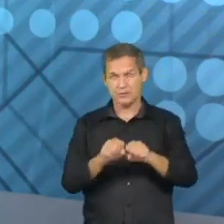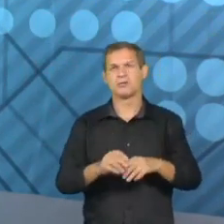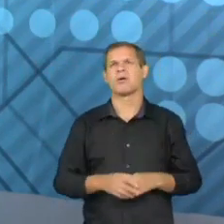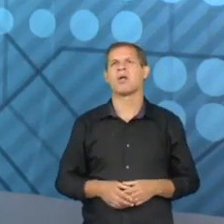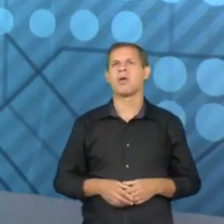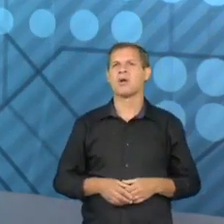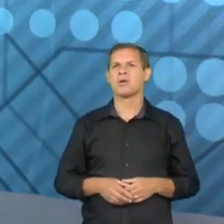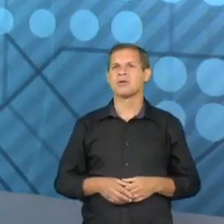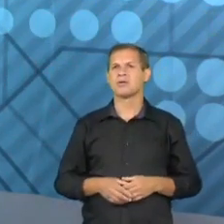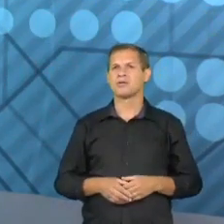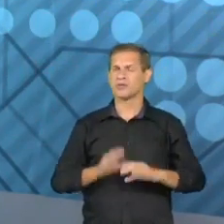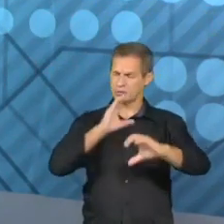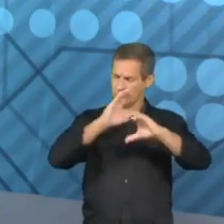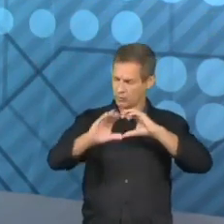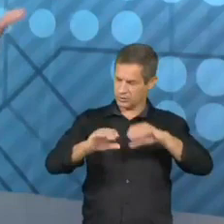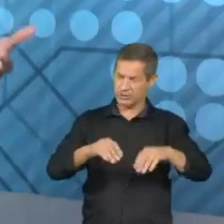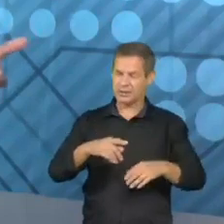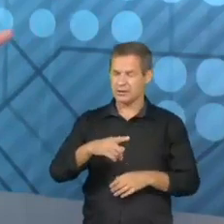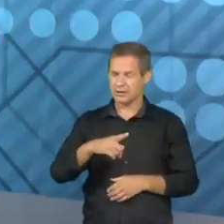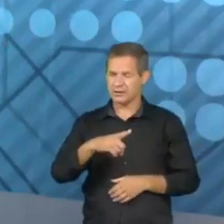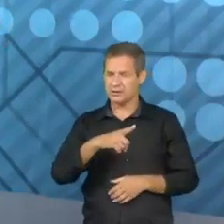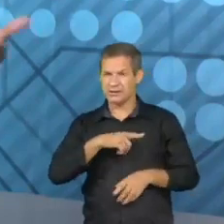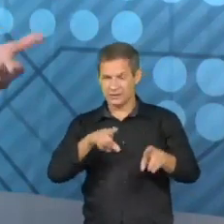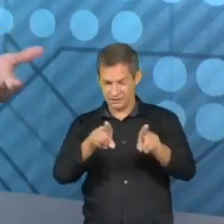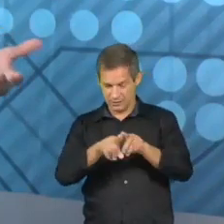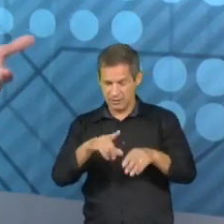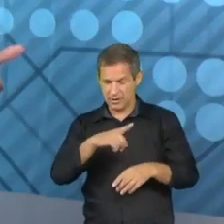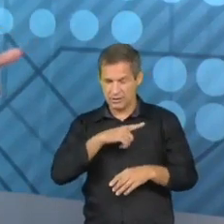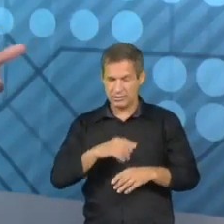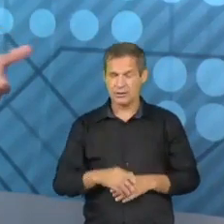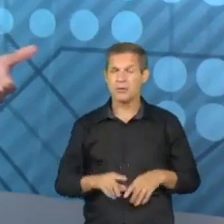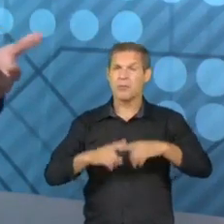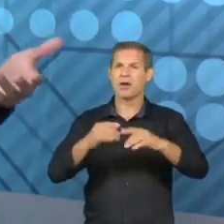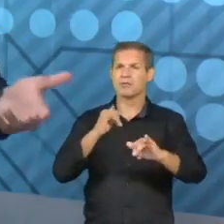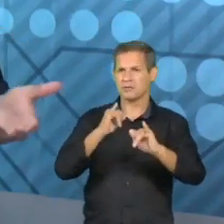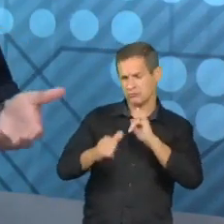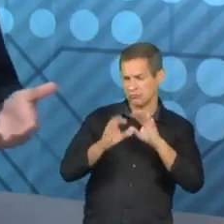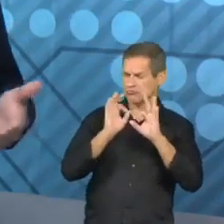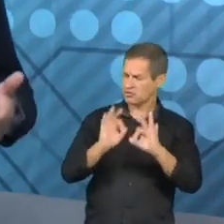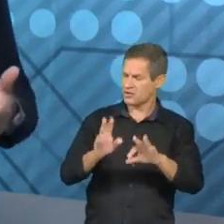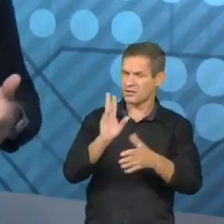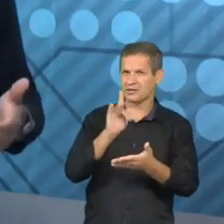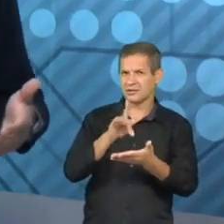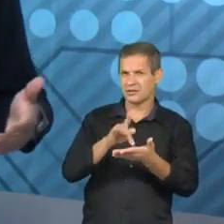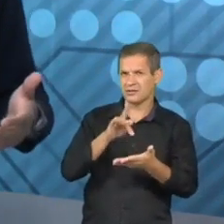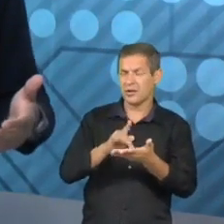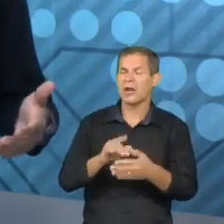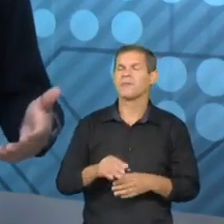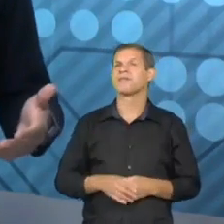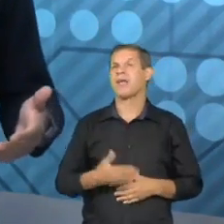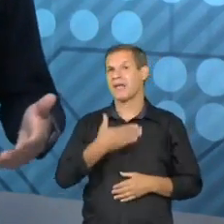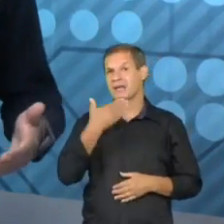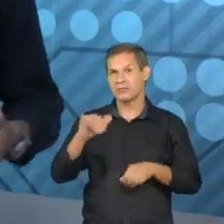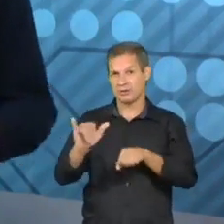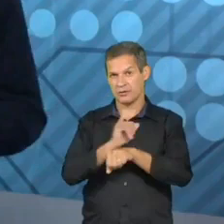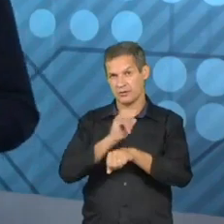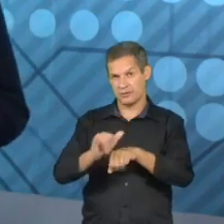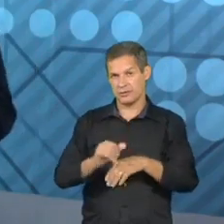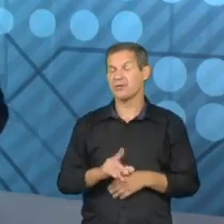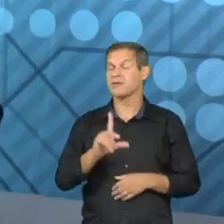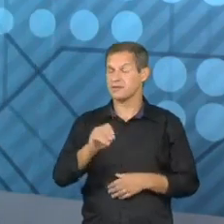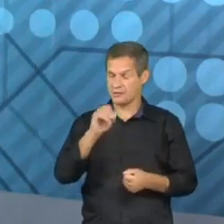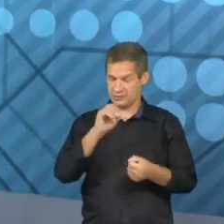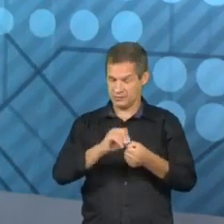se conversam e tentam trazer o maior tipo de informação possível para que as melhores ações